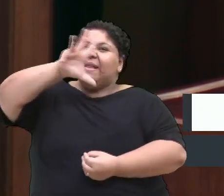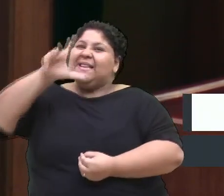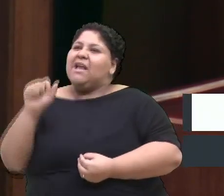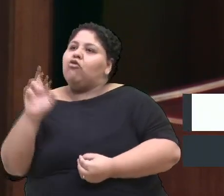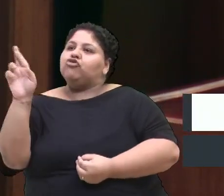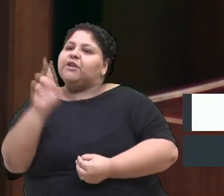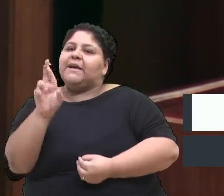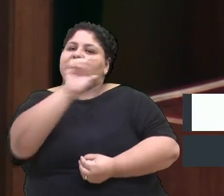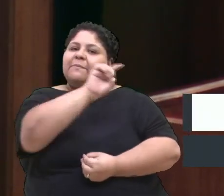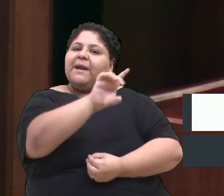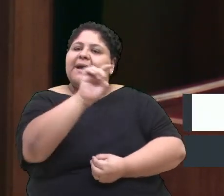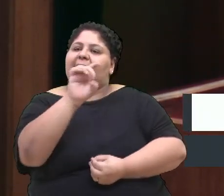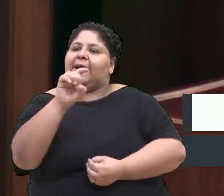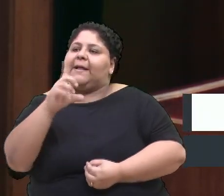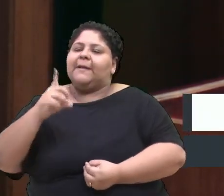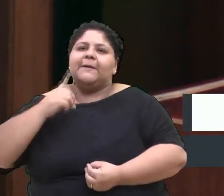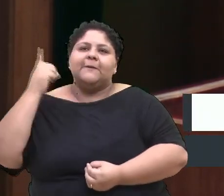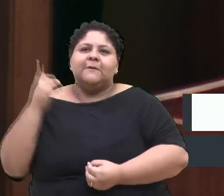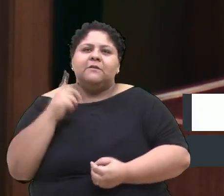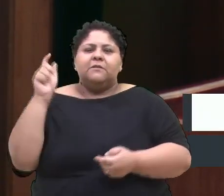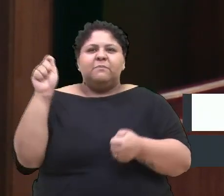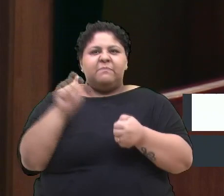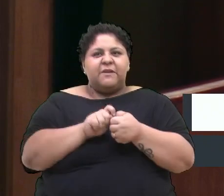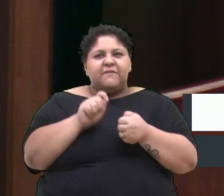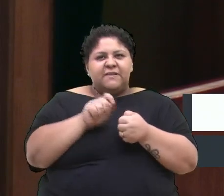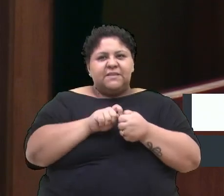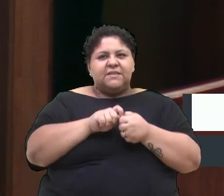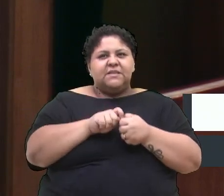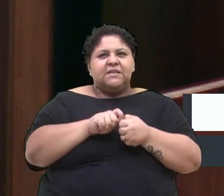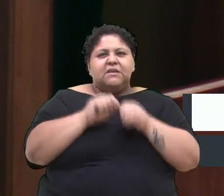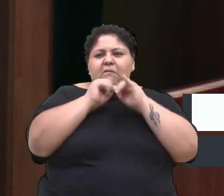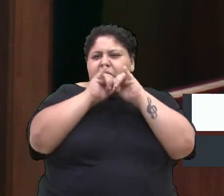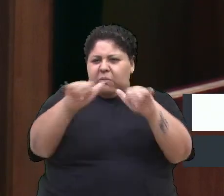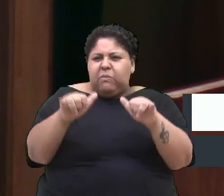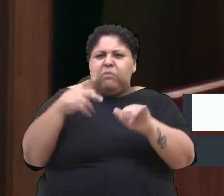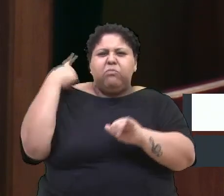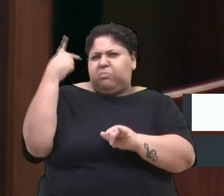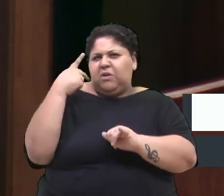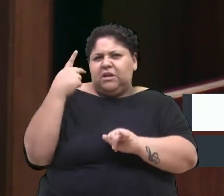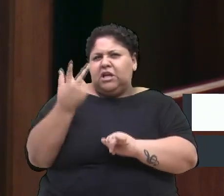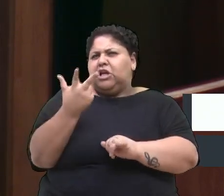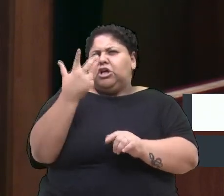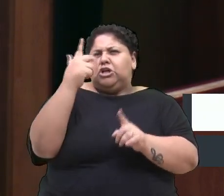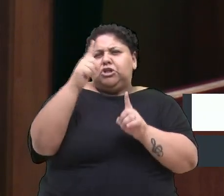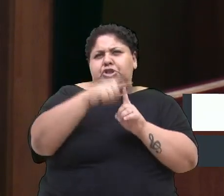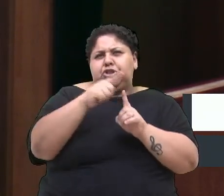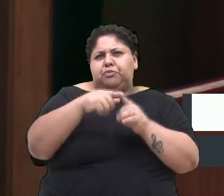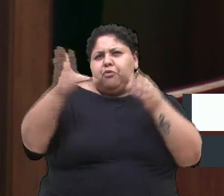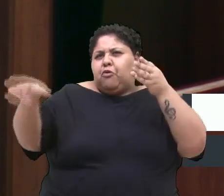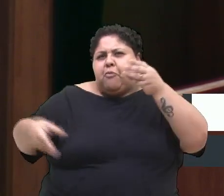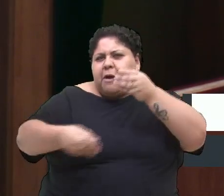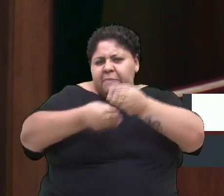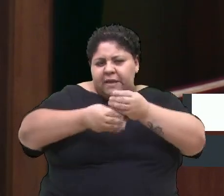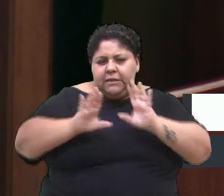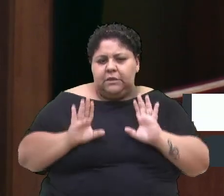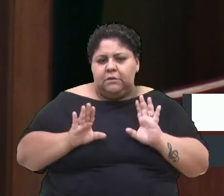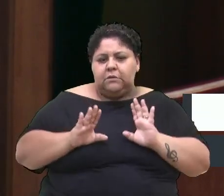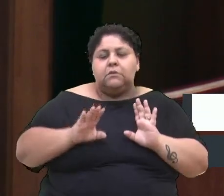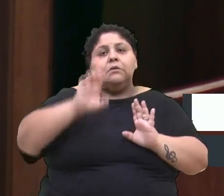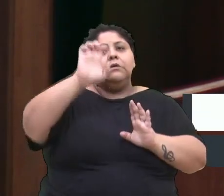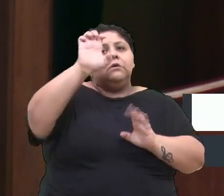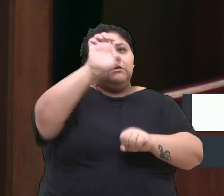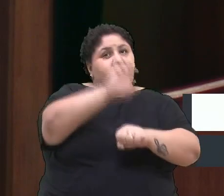deputados, para fazer proselitismo político nas suas bases. Uma espécie de emenda parlamentar, façam o que quiser. O Estado